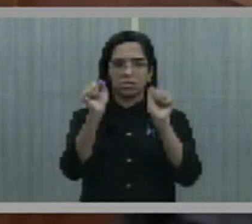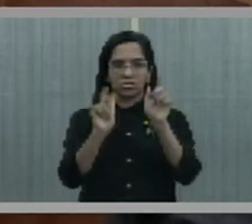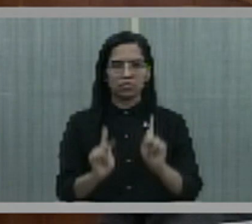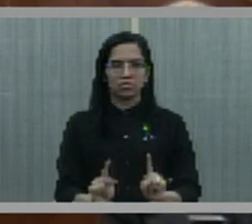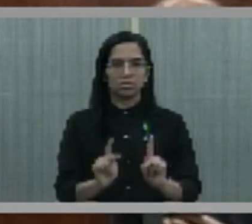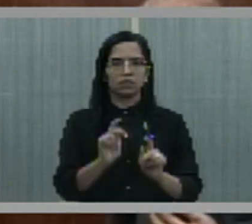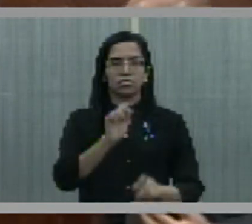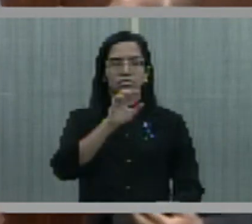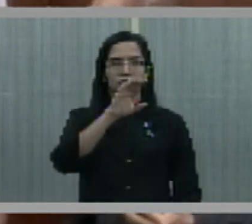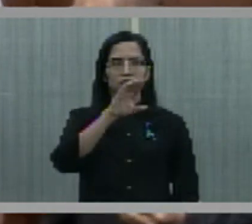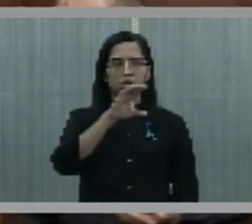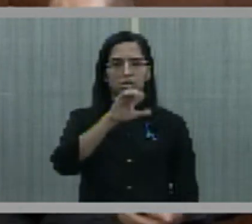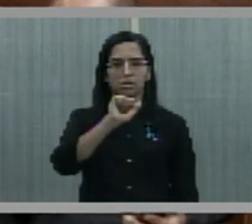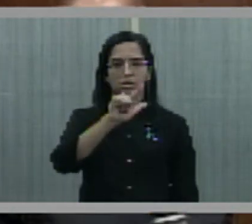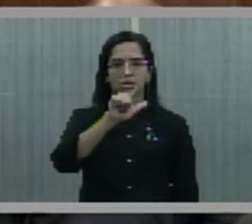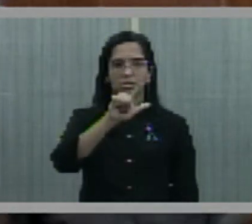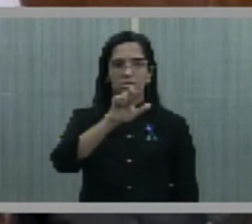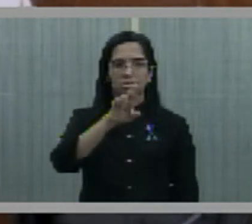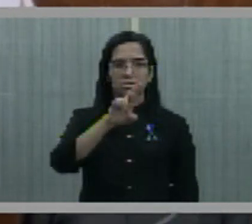Amorim.